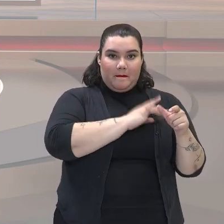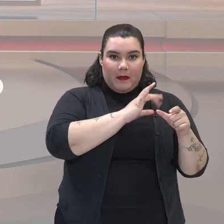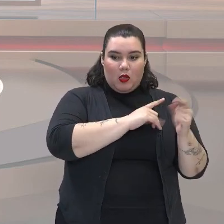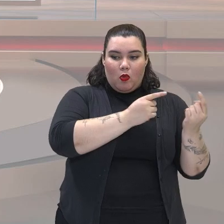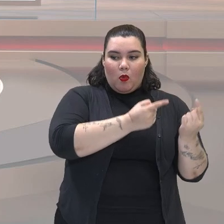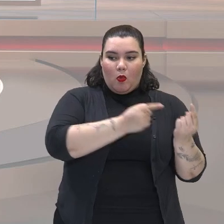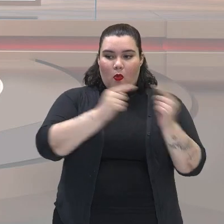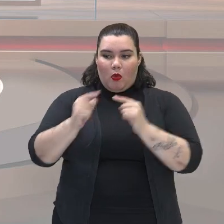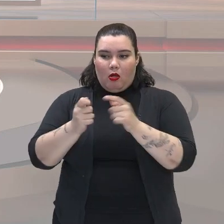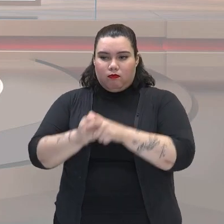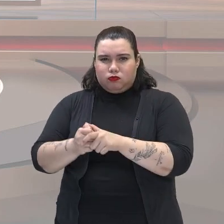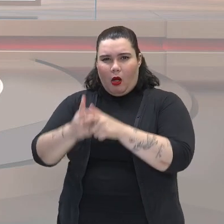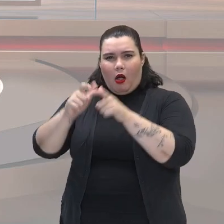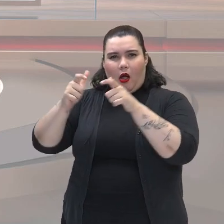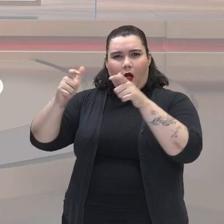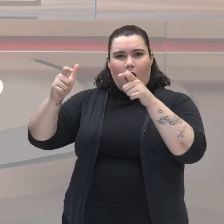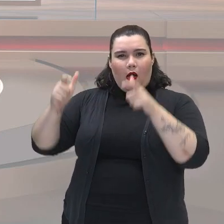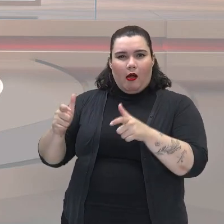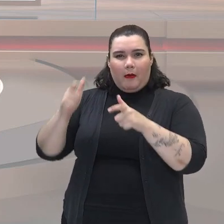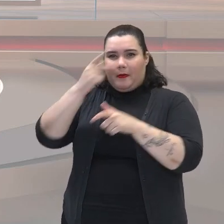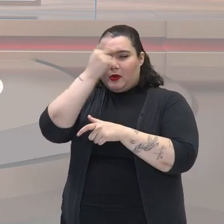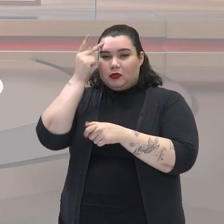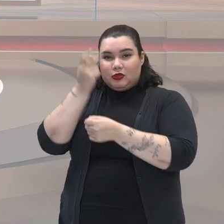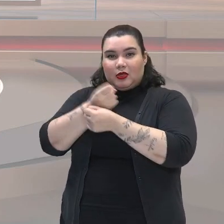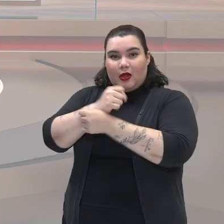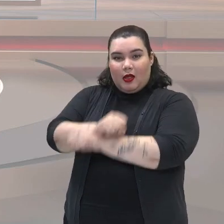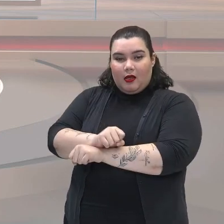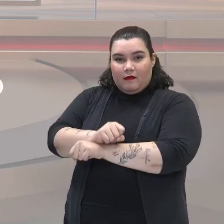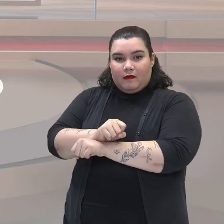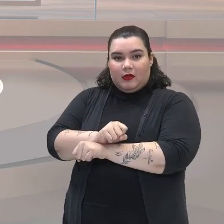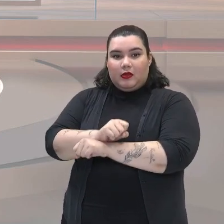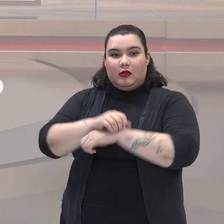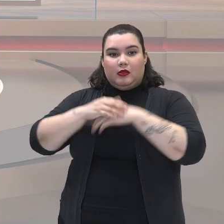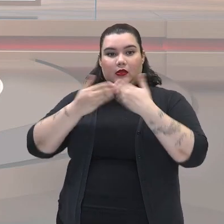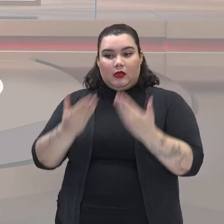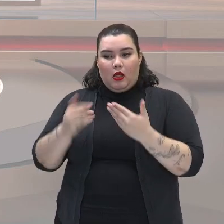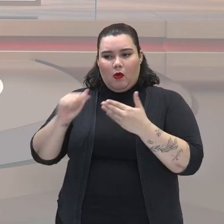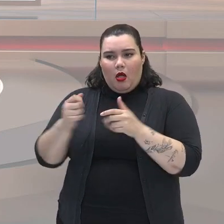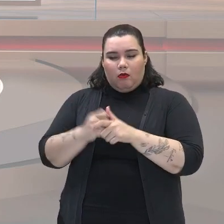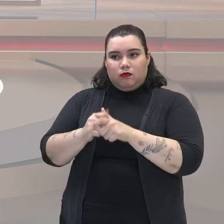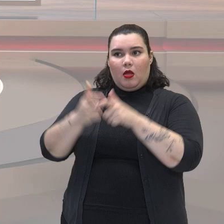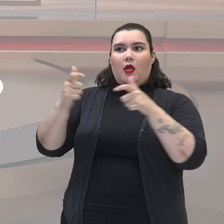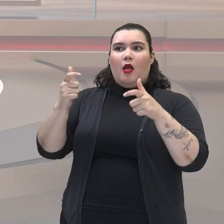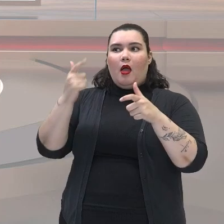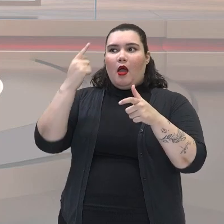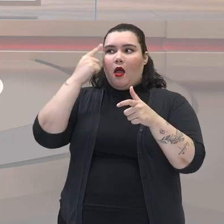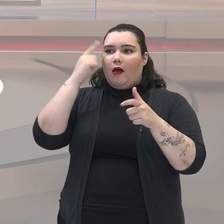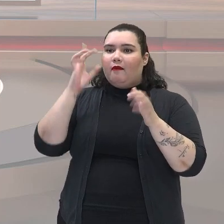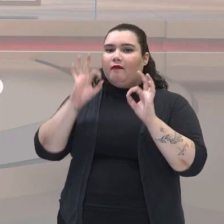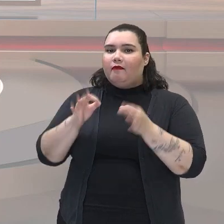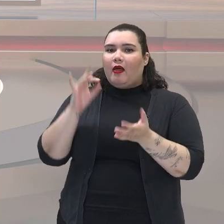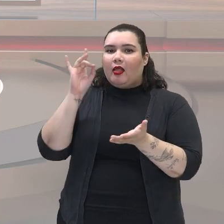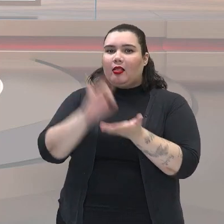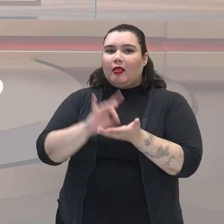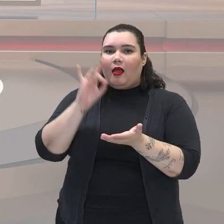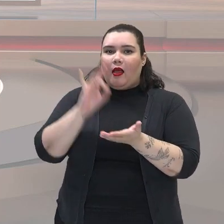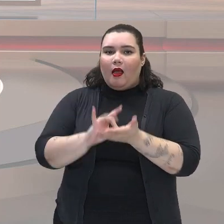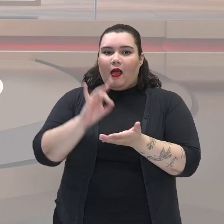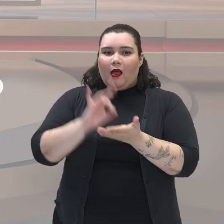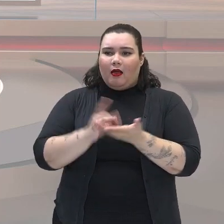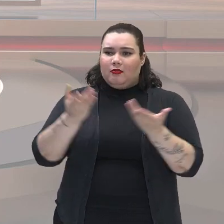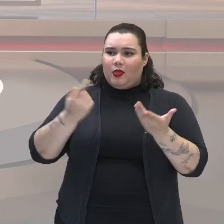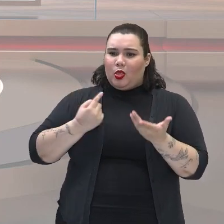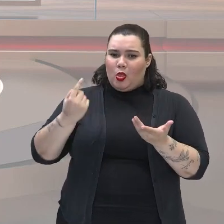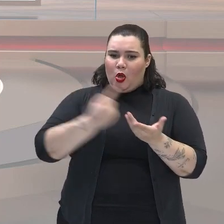de pessoas escravizadas dentro do Haiti. Então, quando essa população maior tomou ciência quando ele pensou, nós